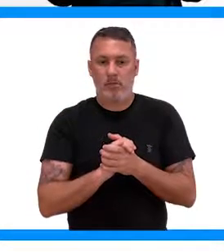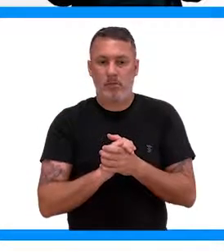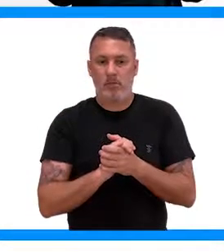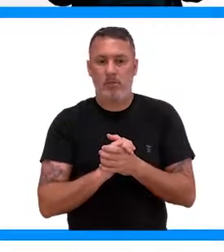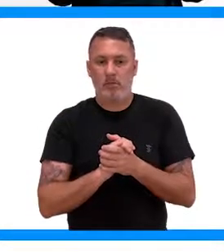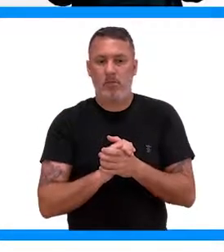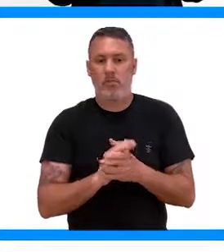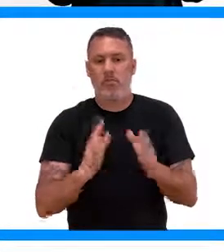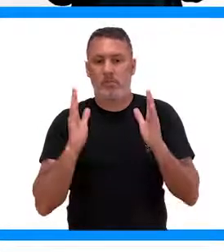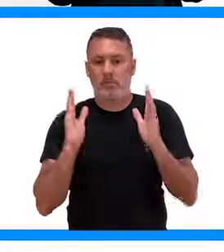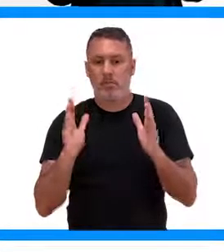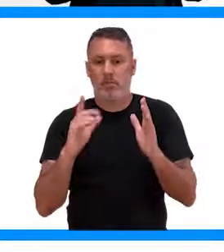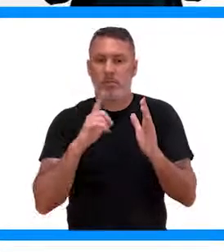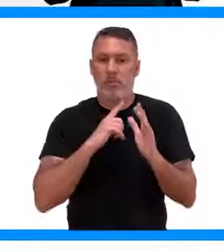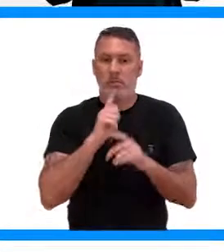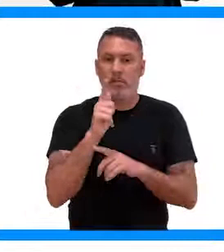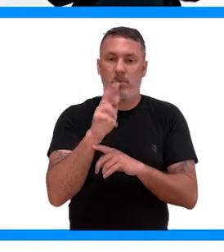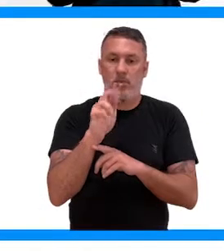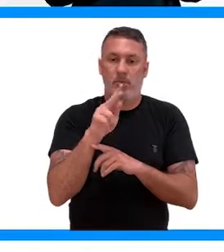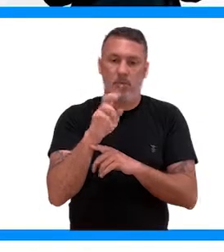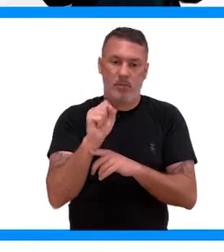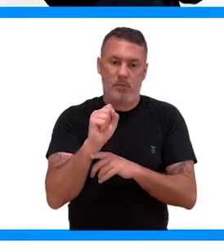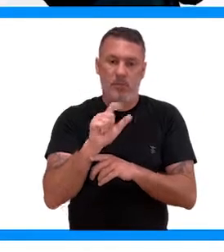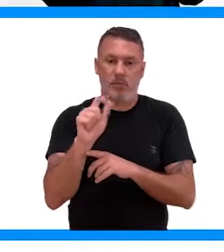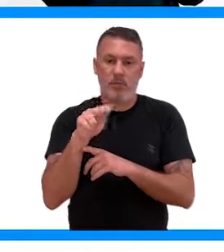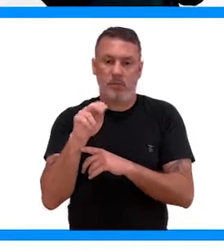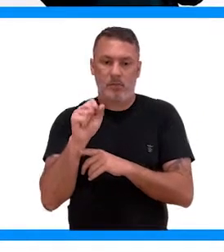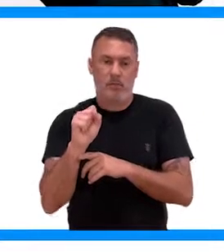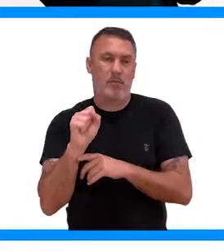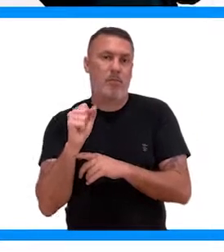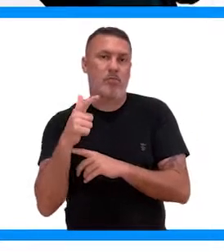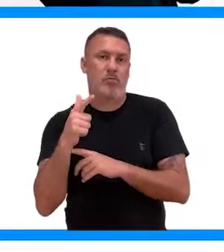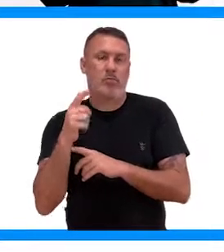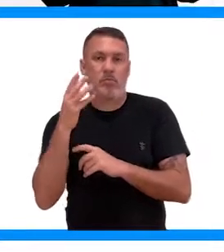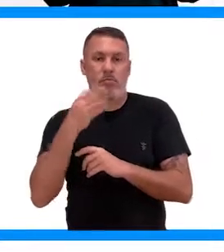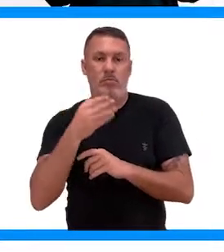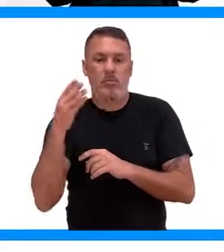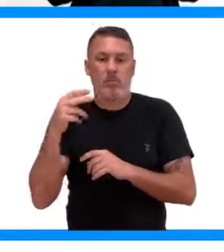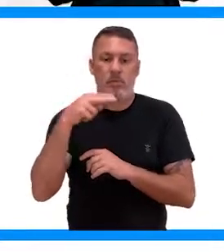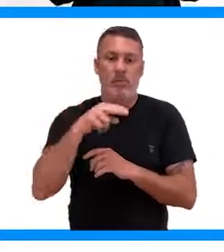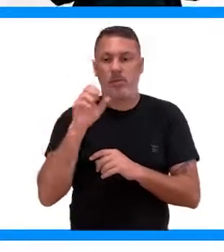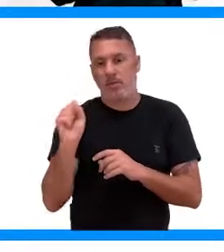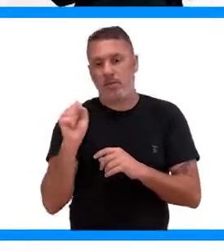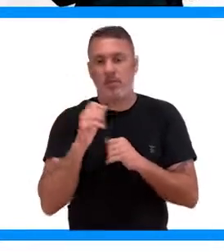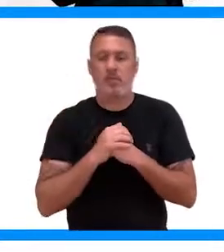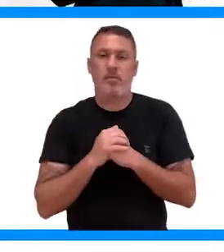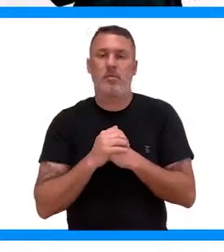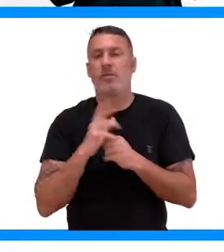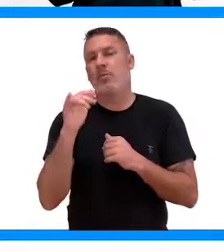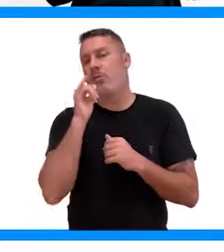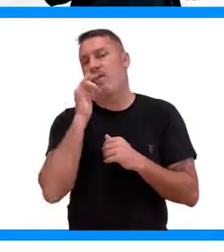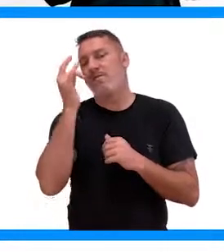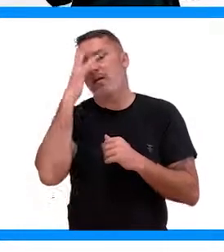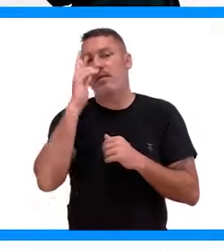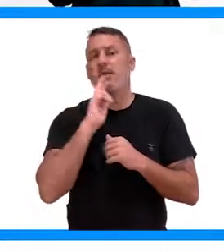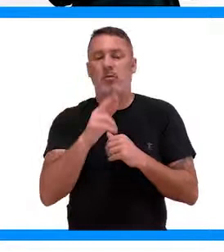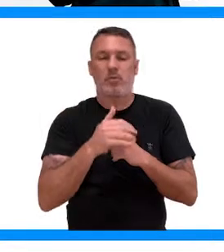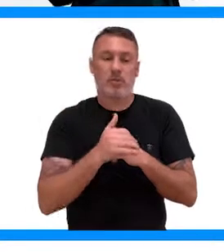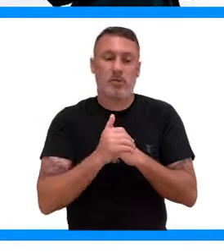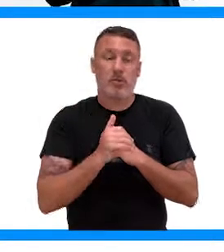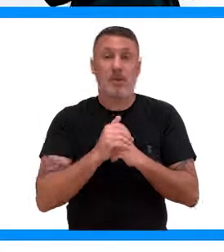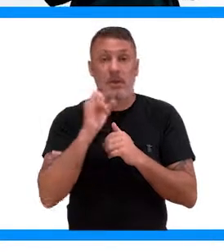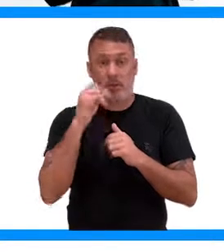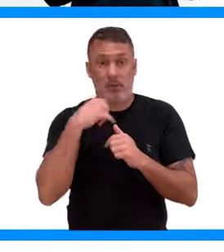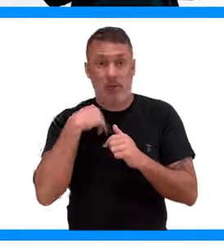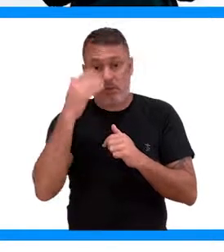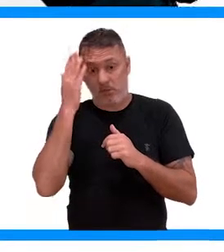nas llanas, graves ou llanas, elas não serão acentuadas se terminam em N e S. Então fica muito